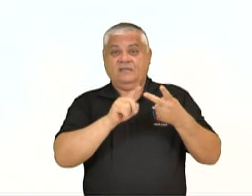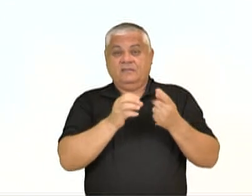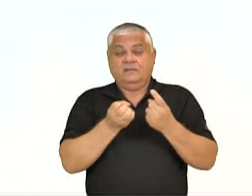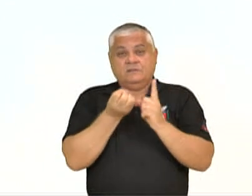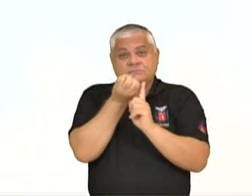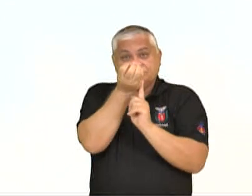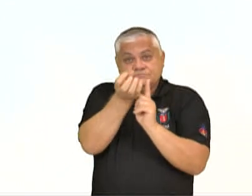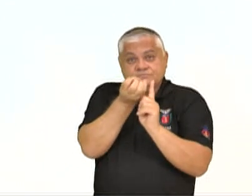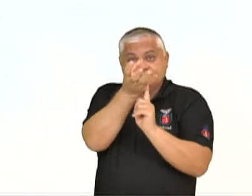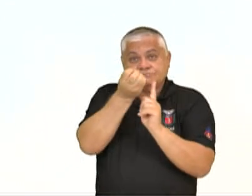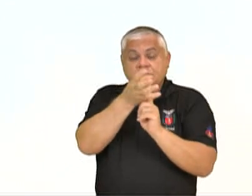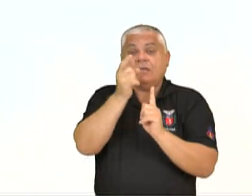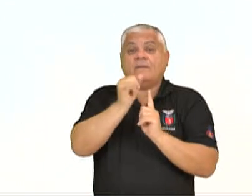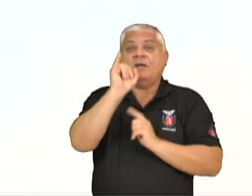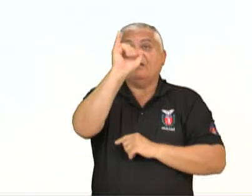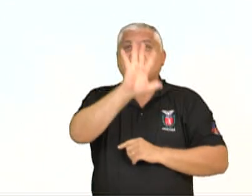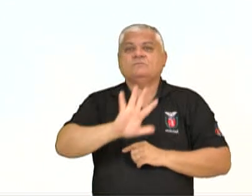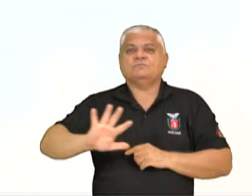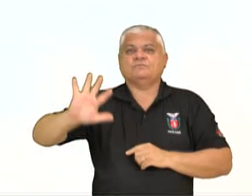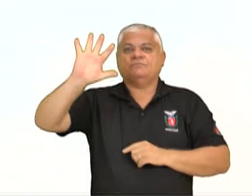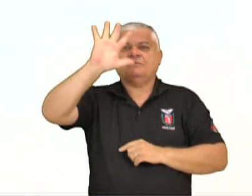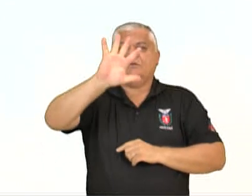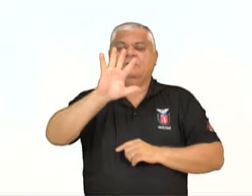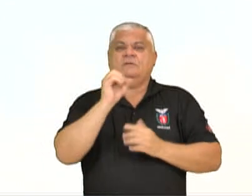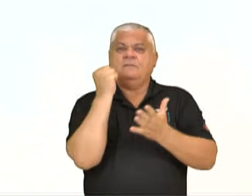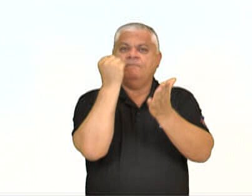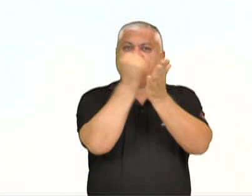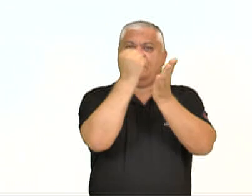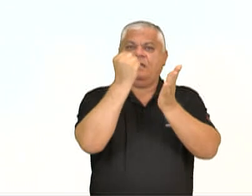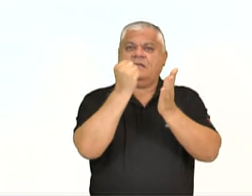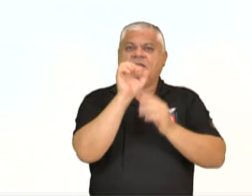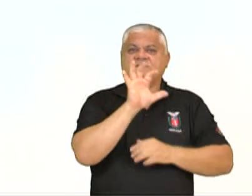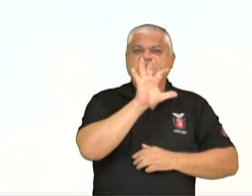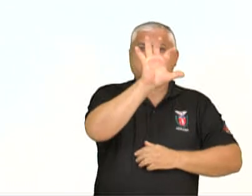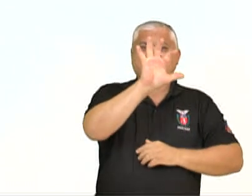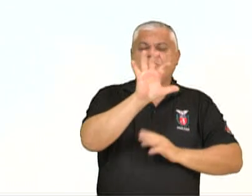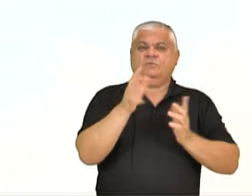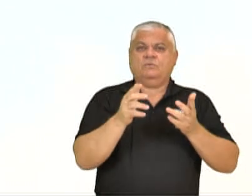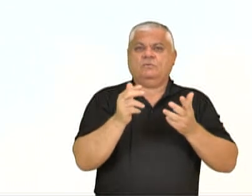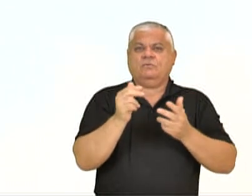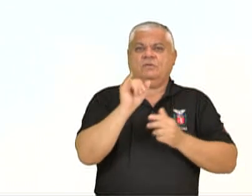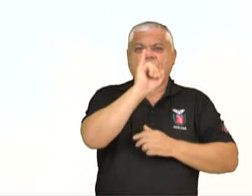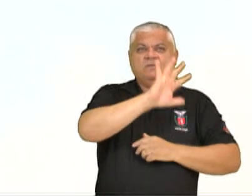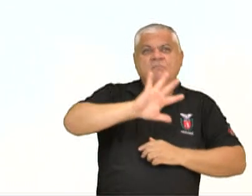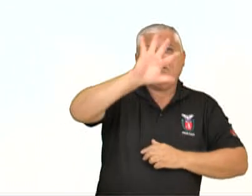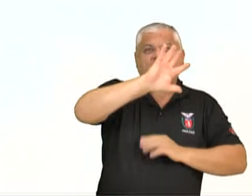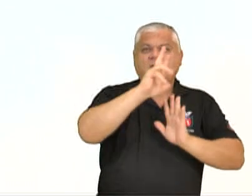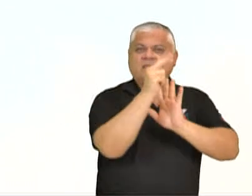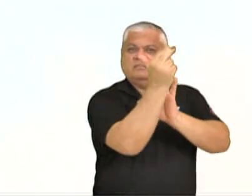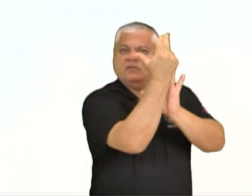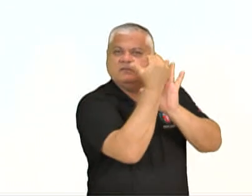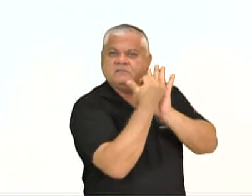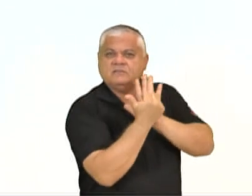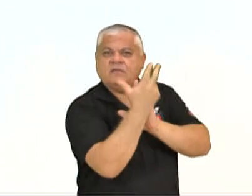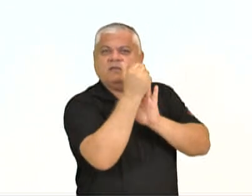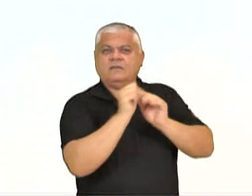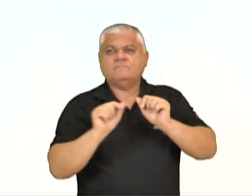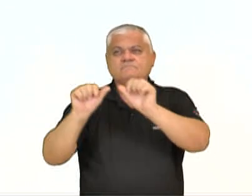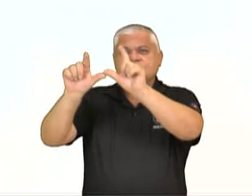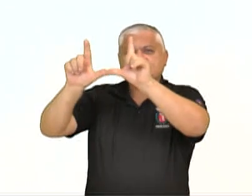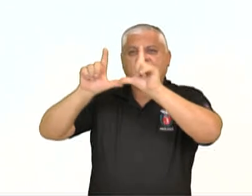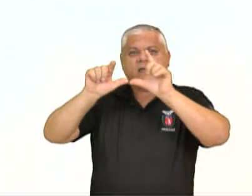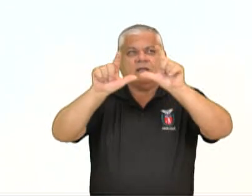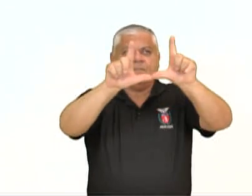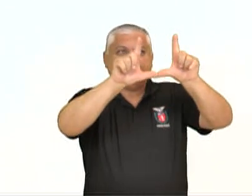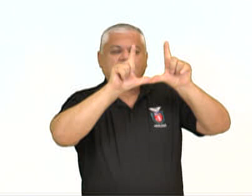de signos visuais, símbolos, para ser efetivada. Por exemplo, as imagens nas placas e as